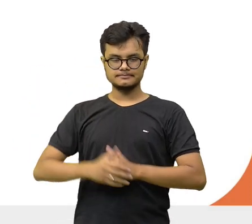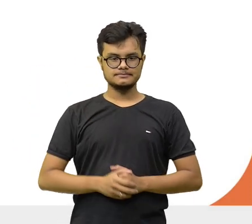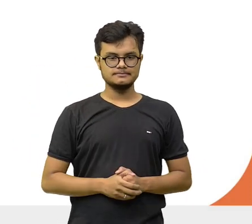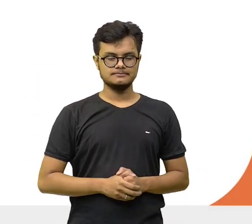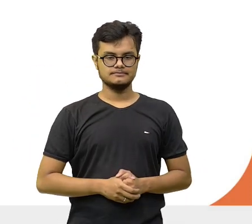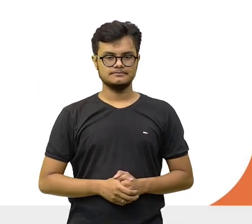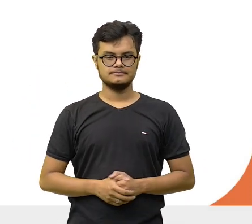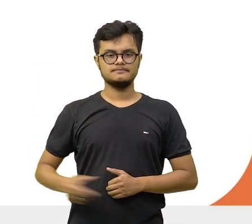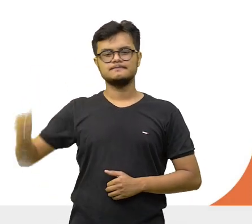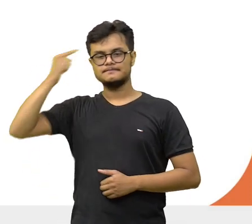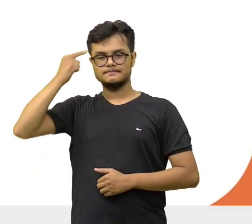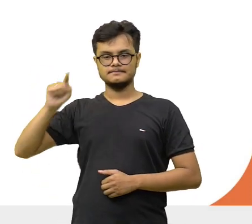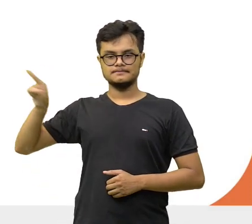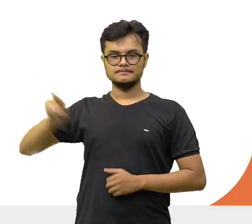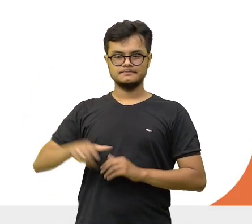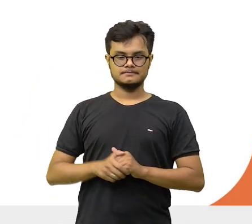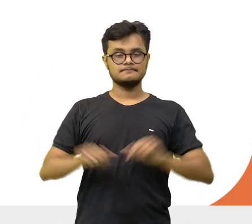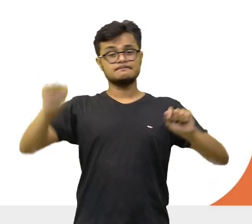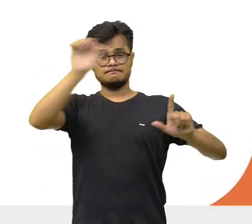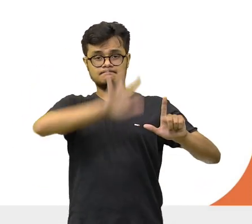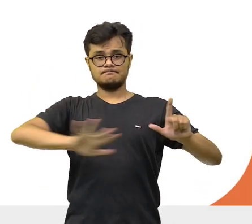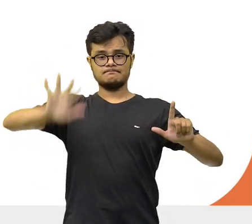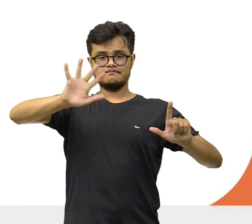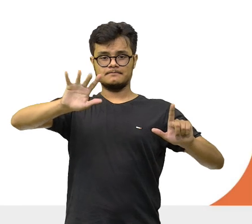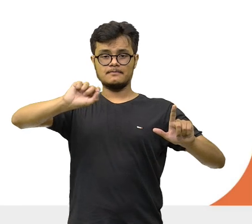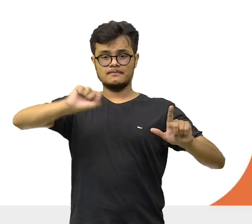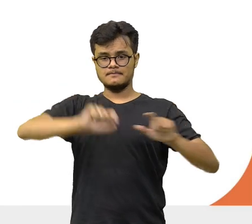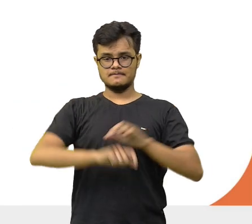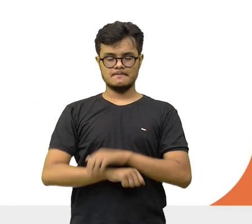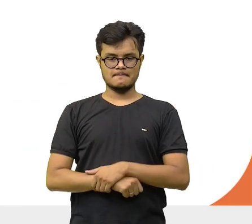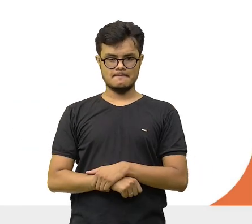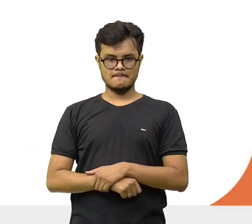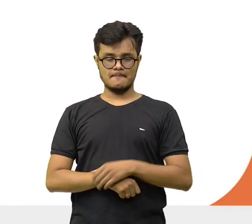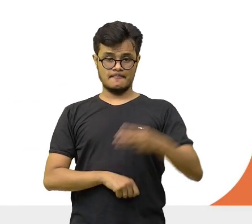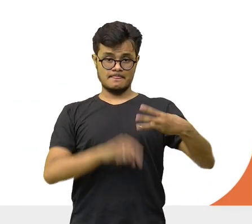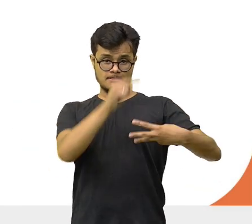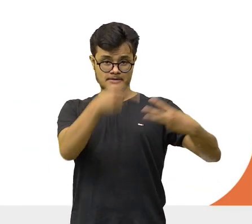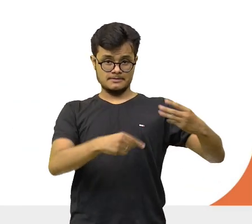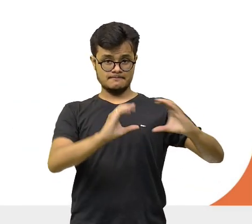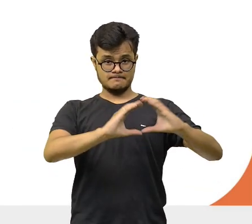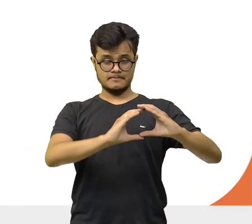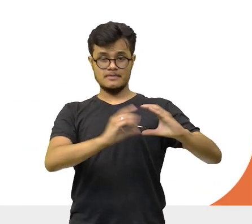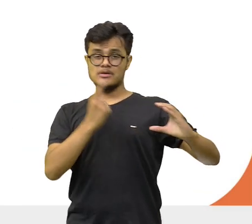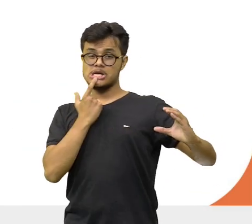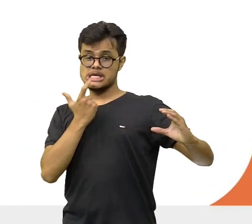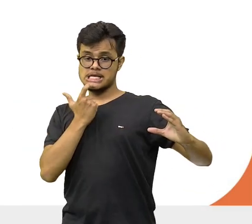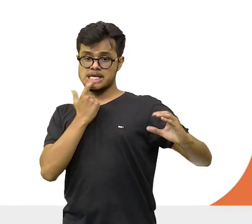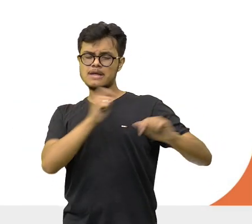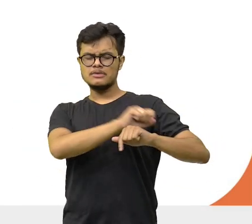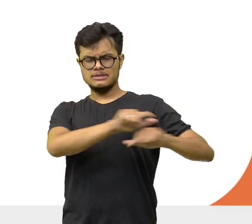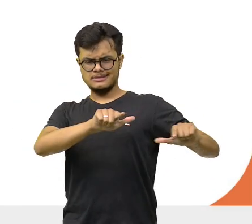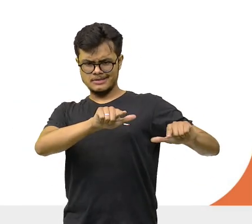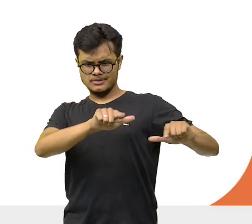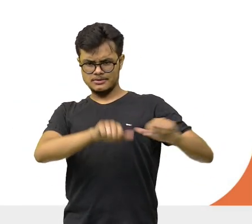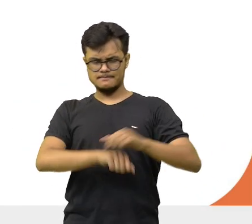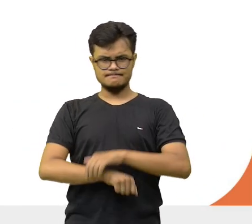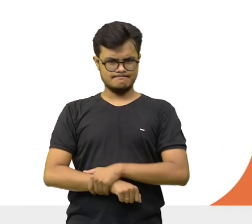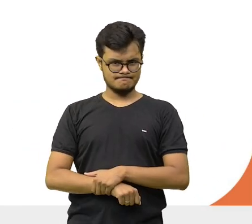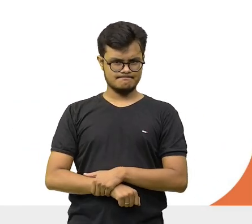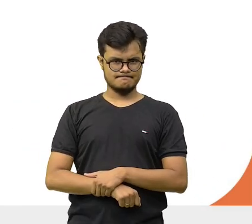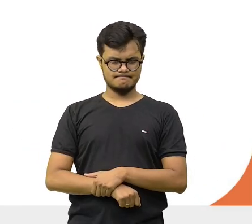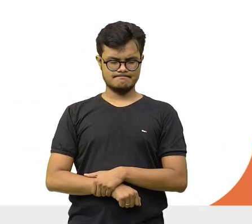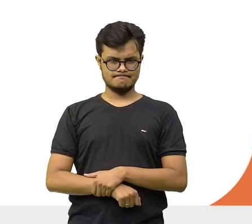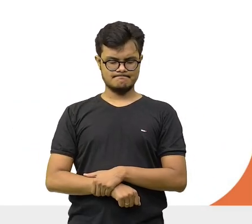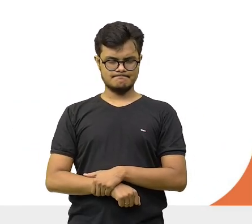a situação da imagem em que as 3 bolas vermelhas eletricamente neutras estão dispostas sobre